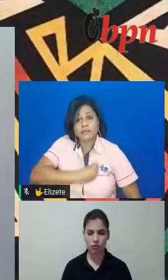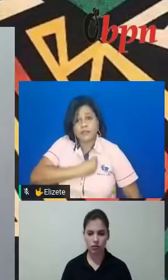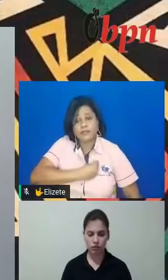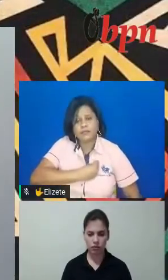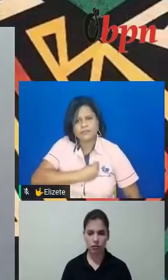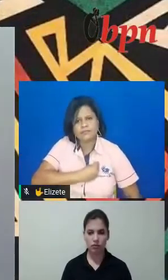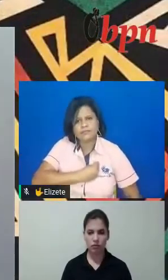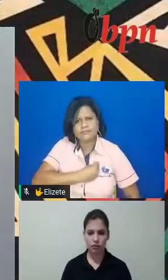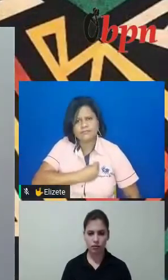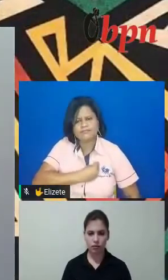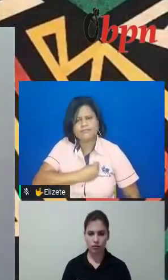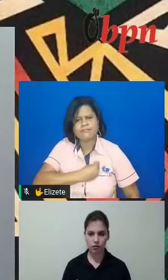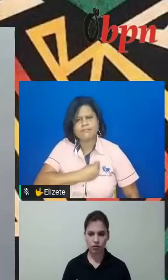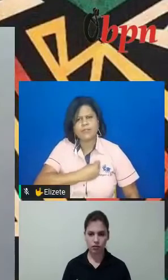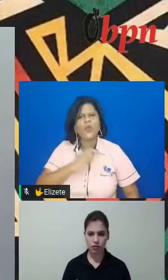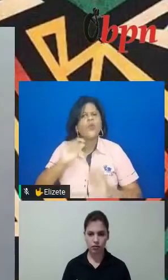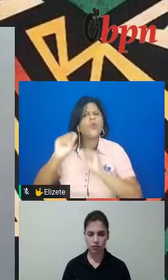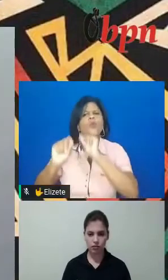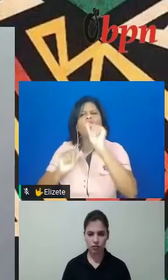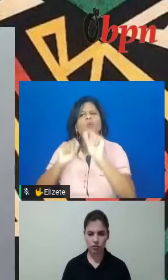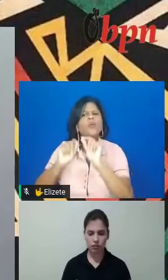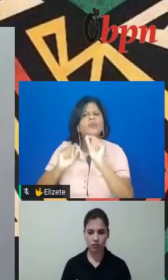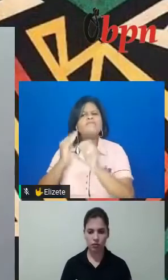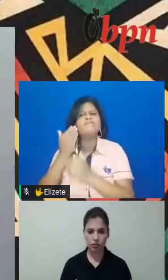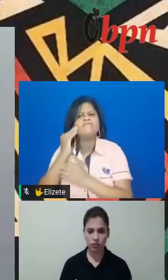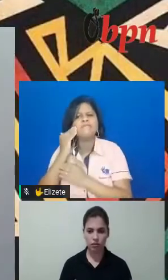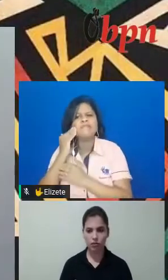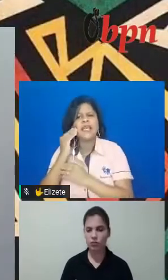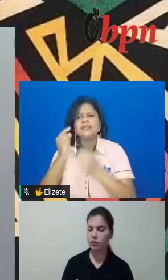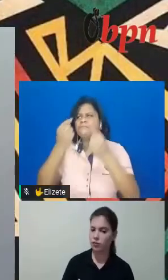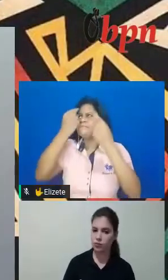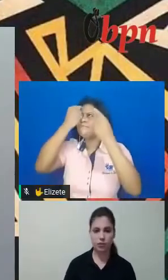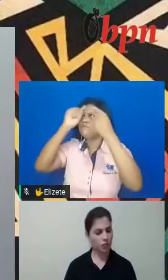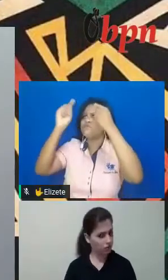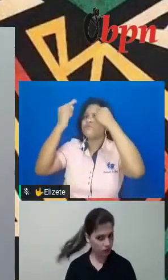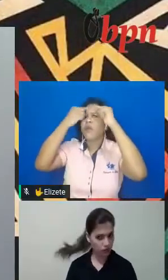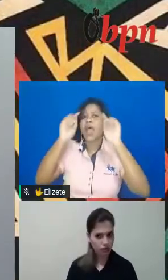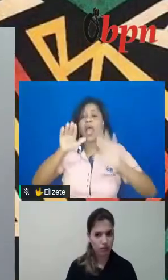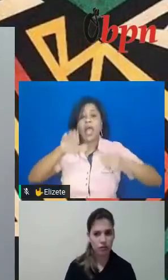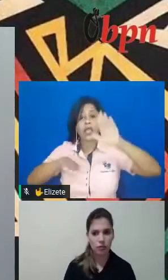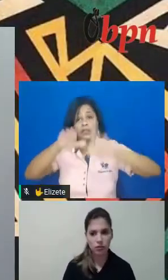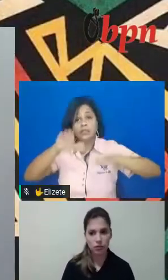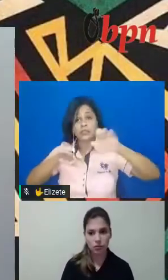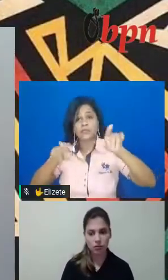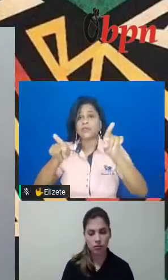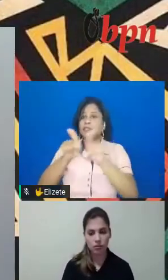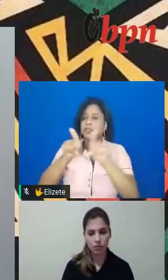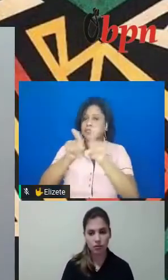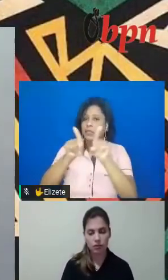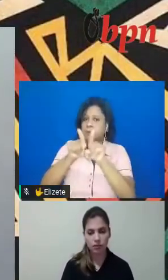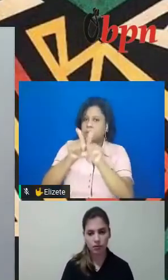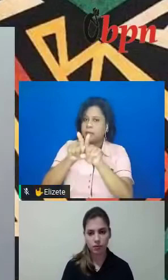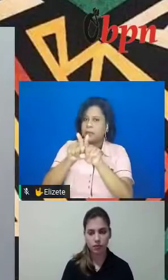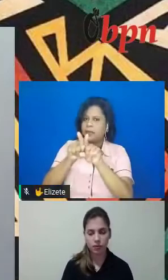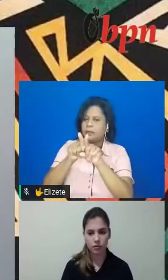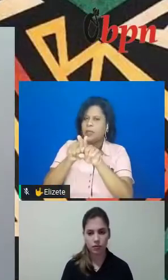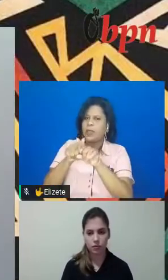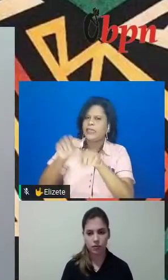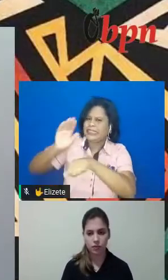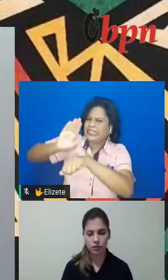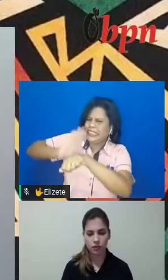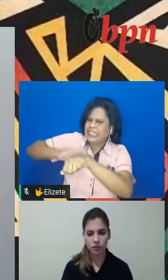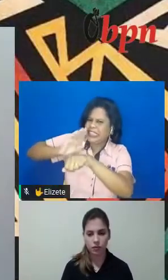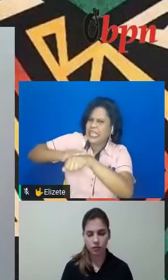coisa: essa engenhosidade, muitas vezes também, e talvez grande parte do tempo,